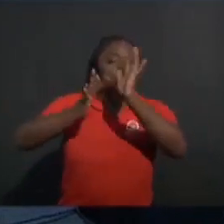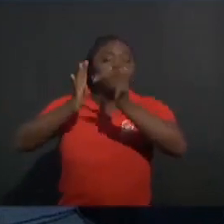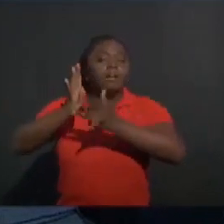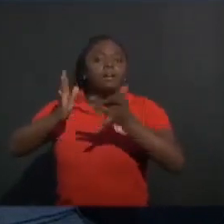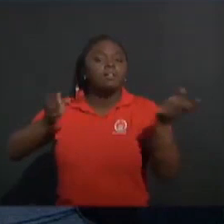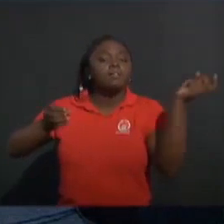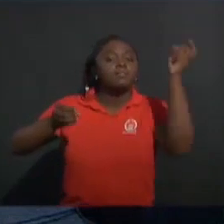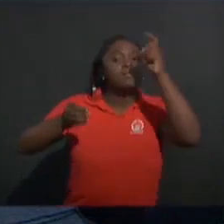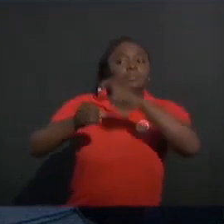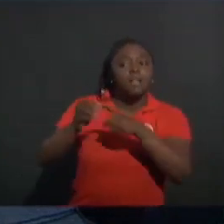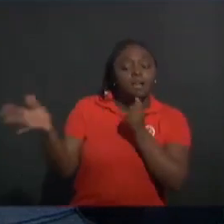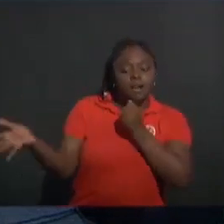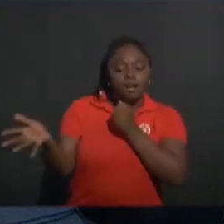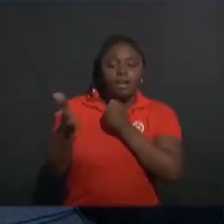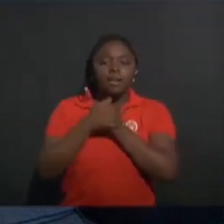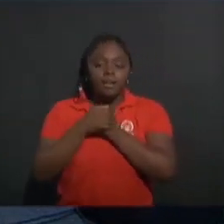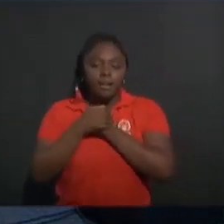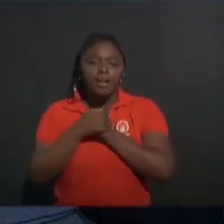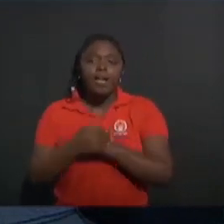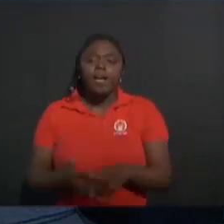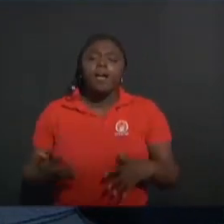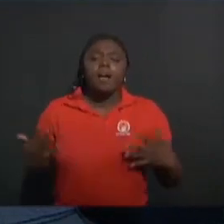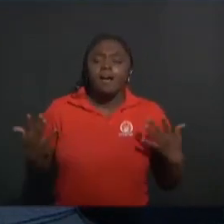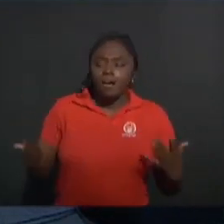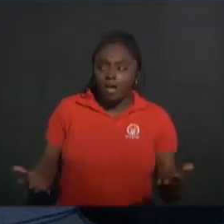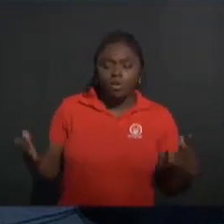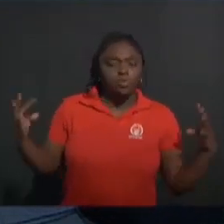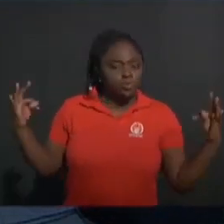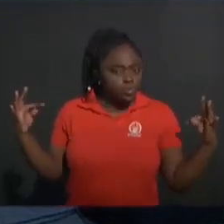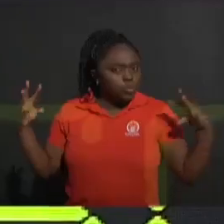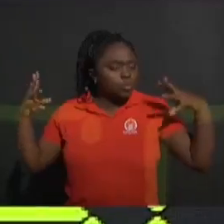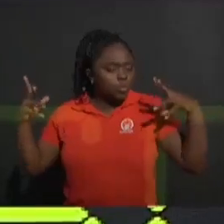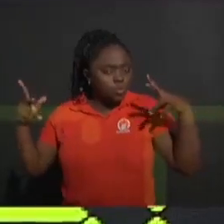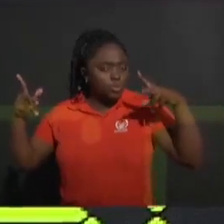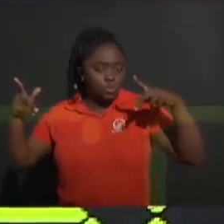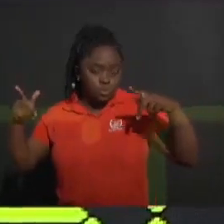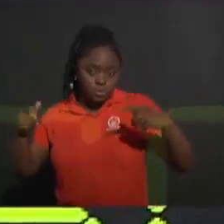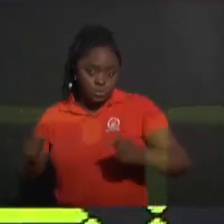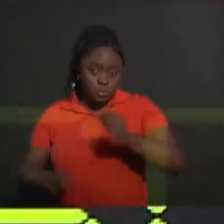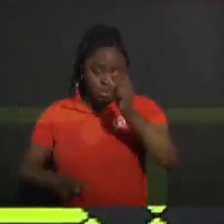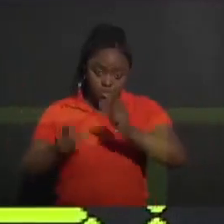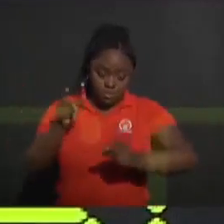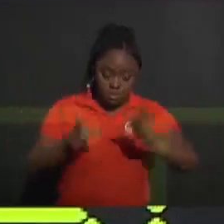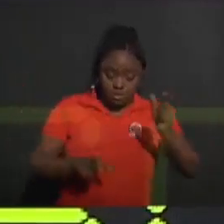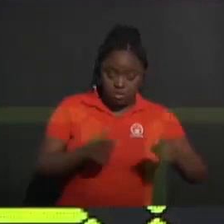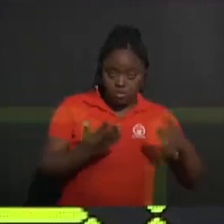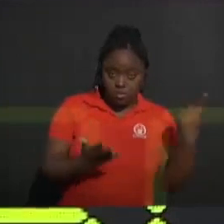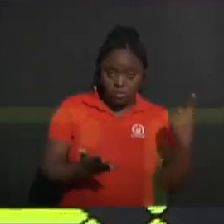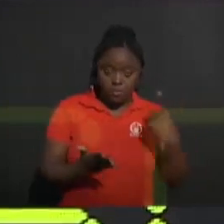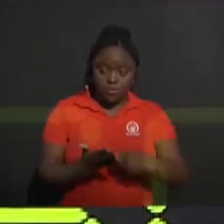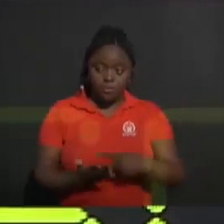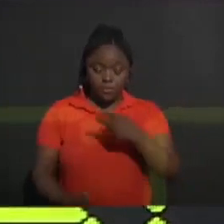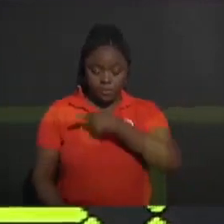vinda escondida de Jesus. Aí todo mundo, muita gente marcou, e um pastor,